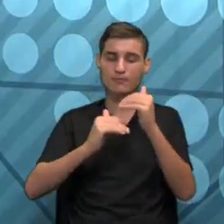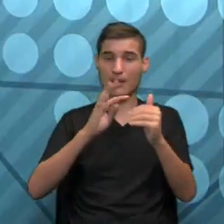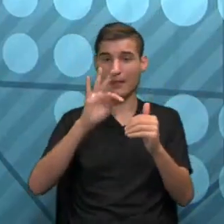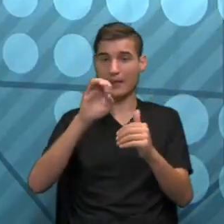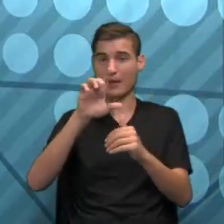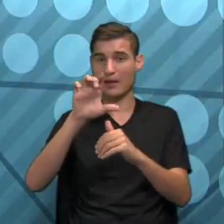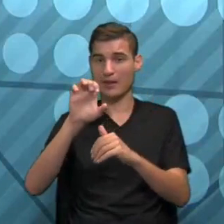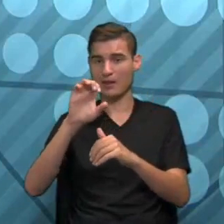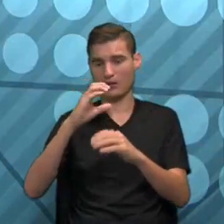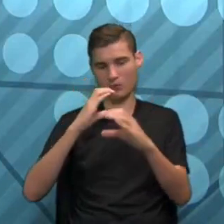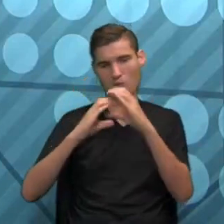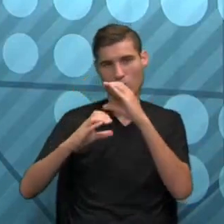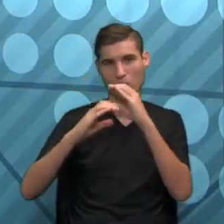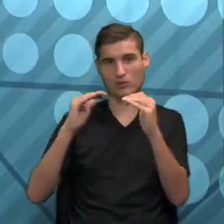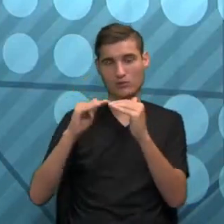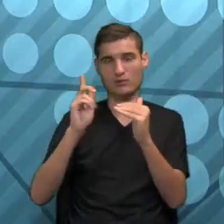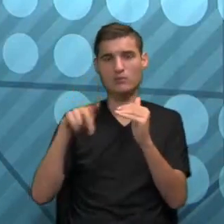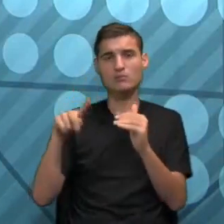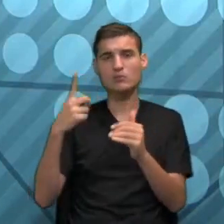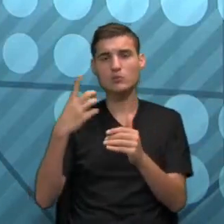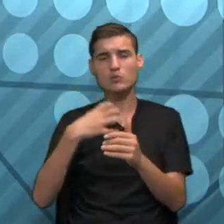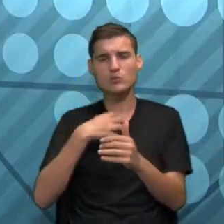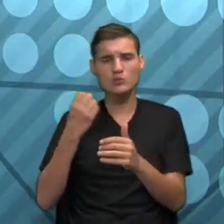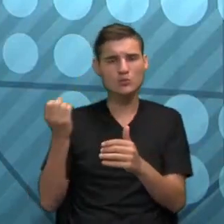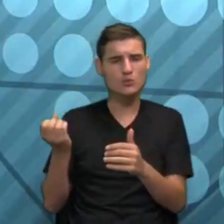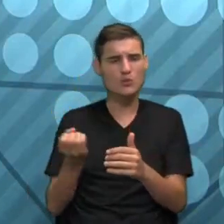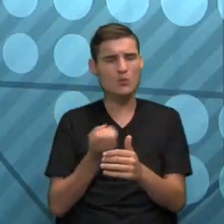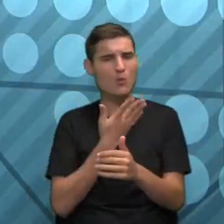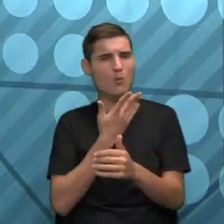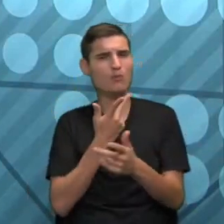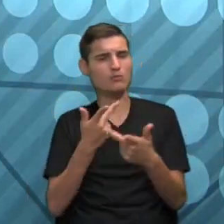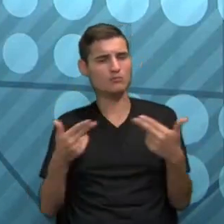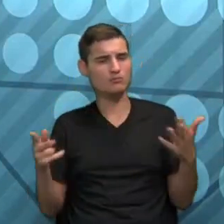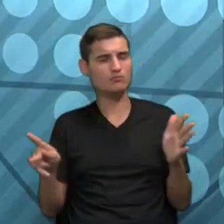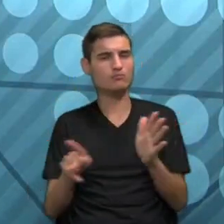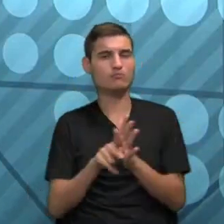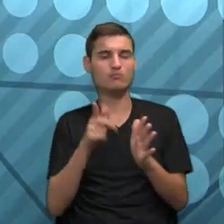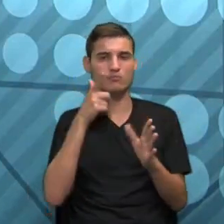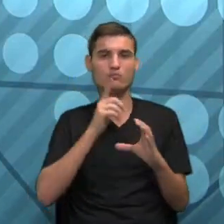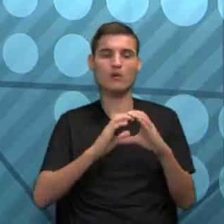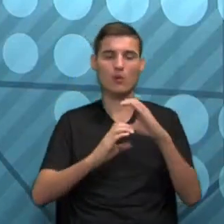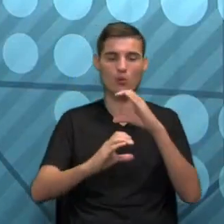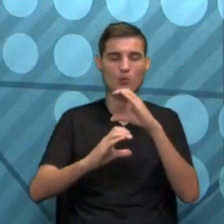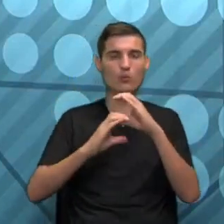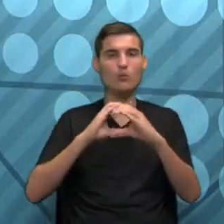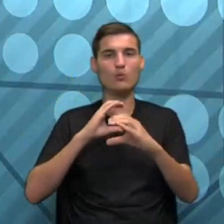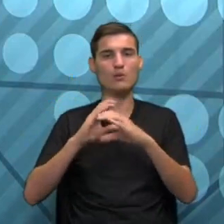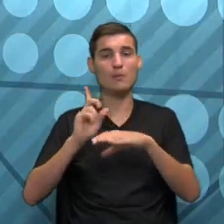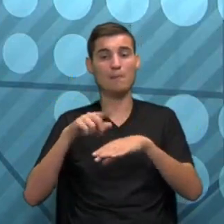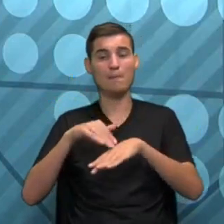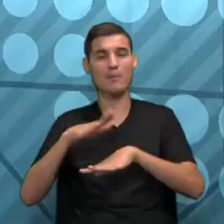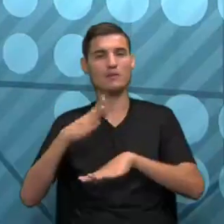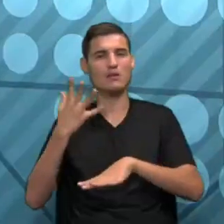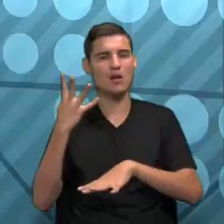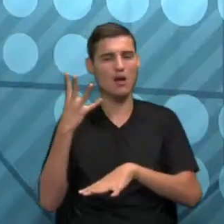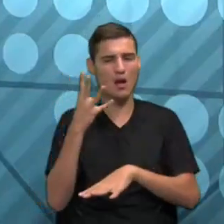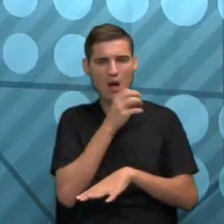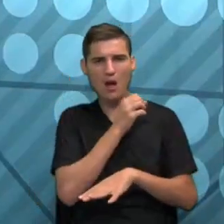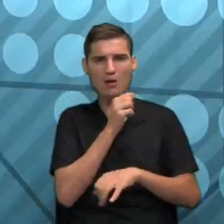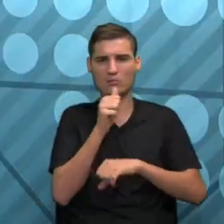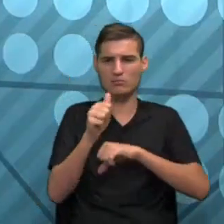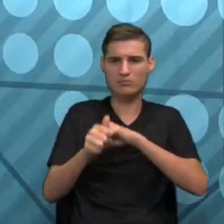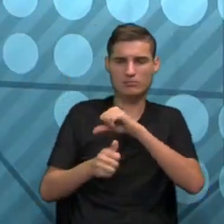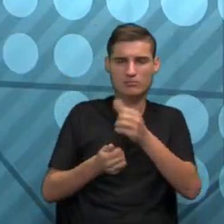telecomunicação desenvolveu uma maneira nova, uma maneira mais moderna de fazer a comunicação, uma maneira mais rápida de trocar pacotes, de